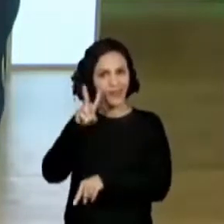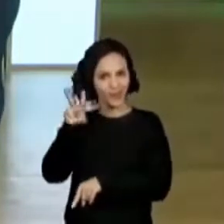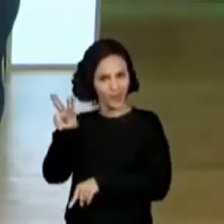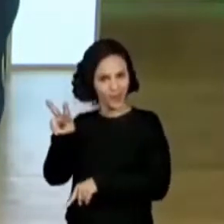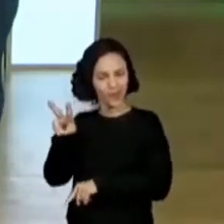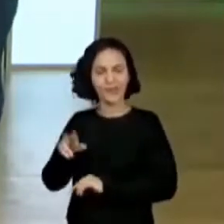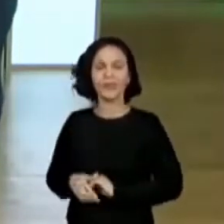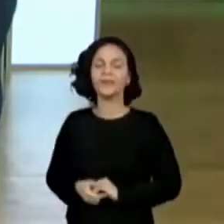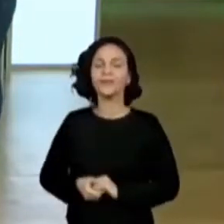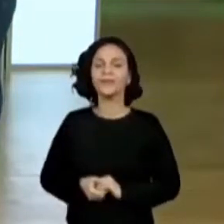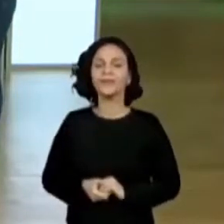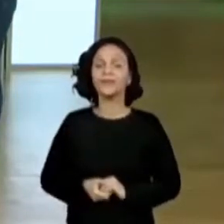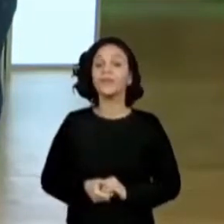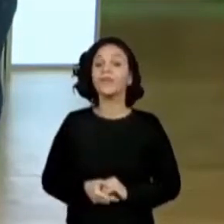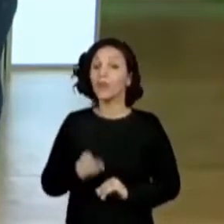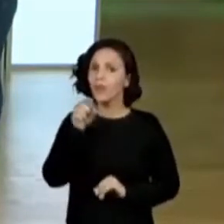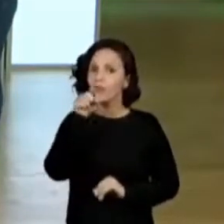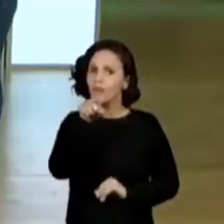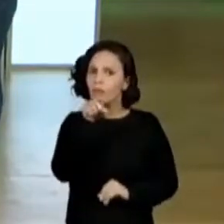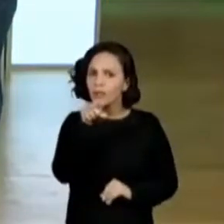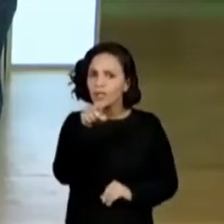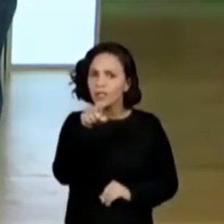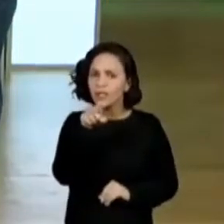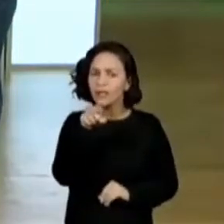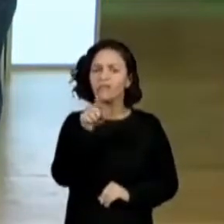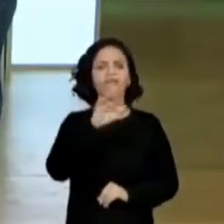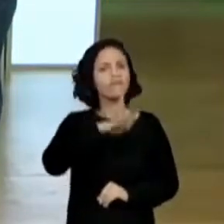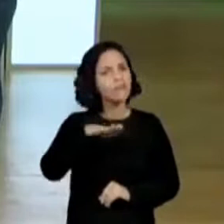olhando aqui, criançada,